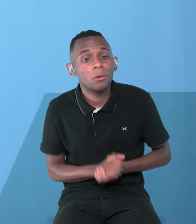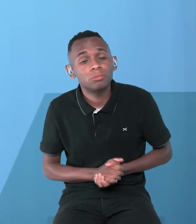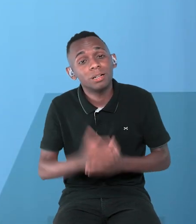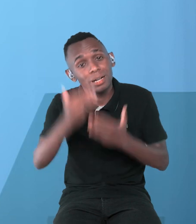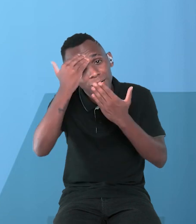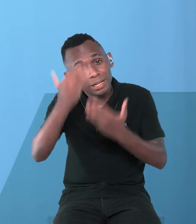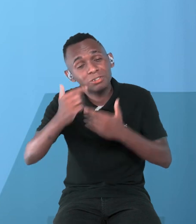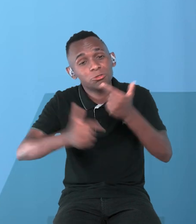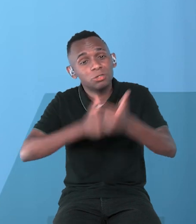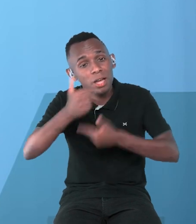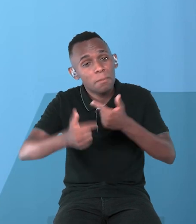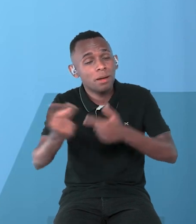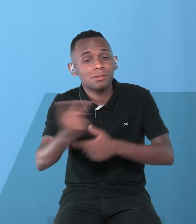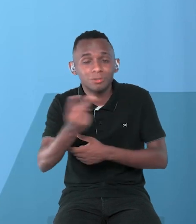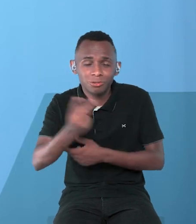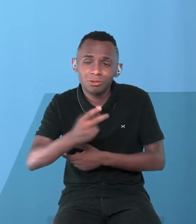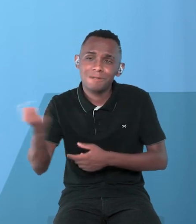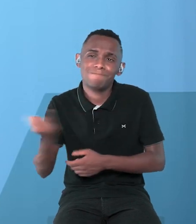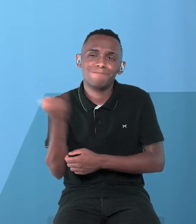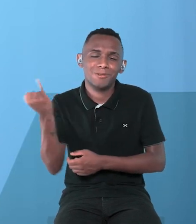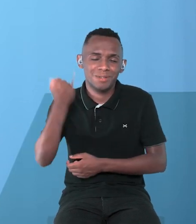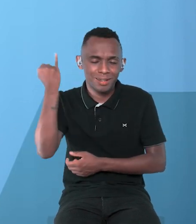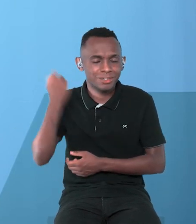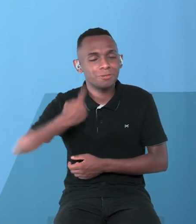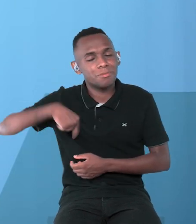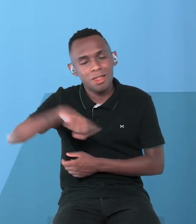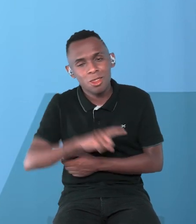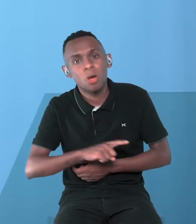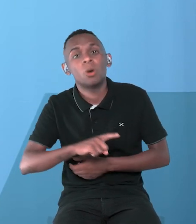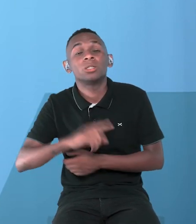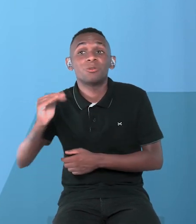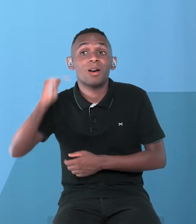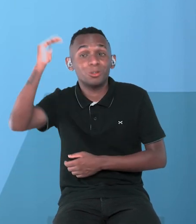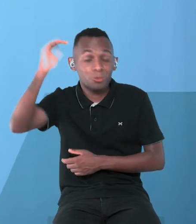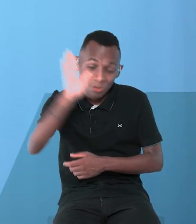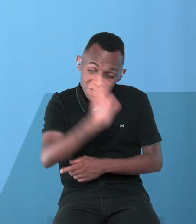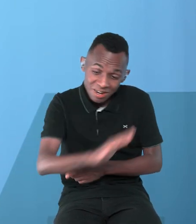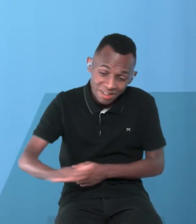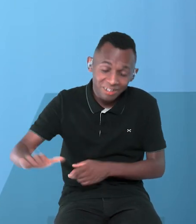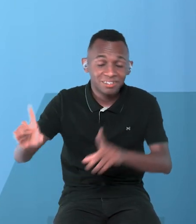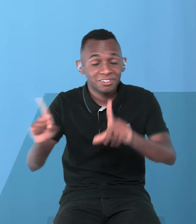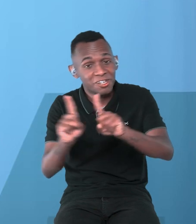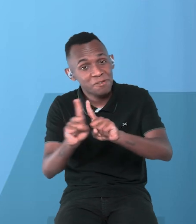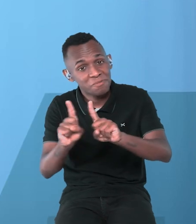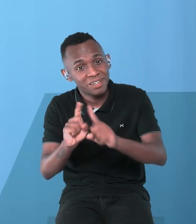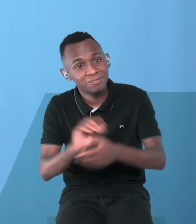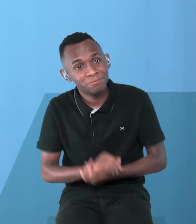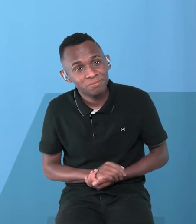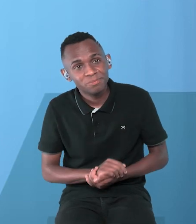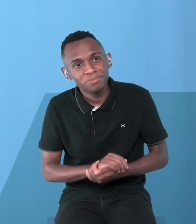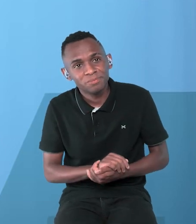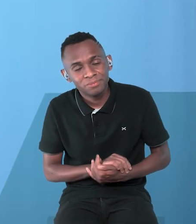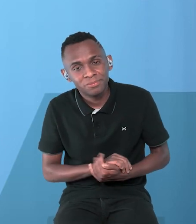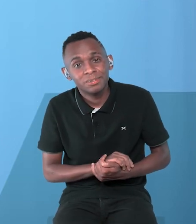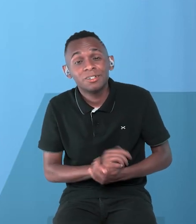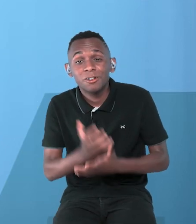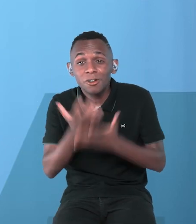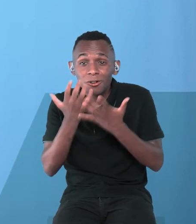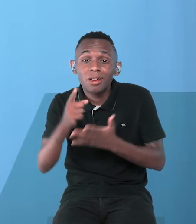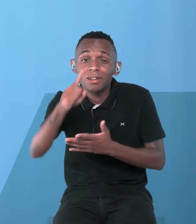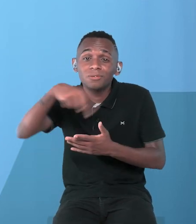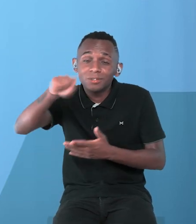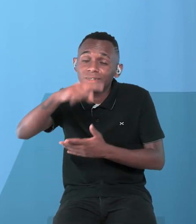e criatura, ela, sabe, quando você está criando alguma coisa, você está criando também seu Frankenstein. Uma hora